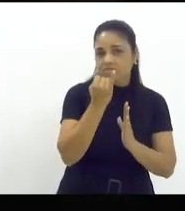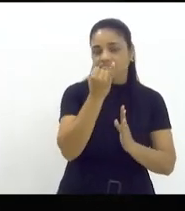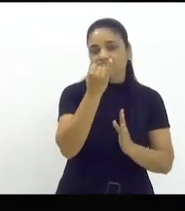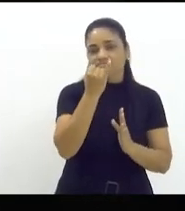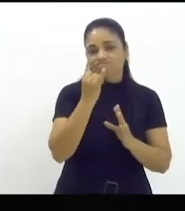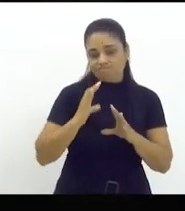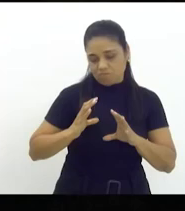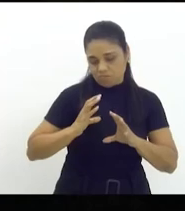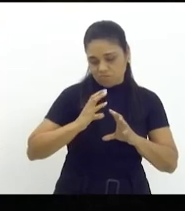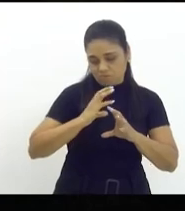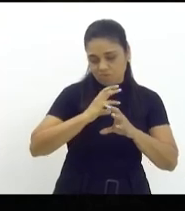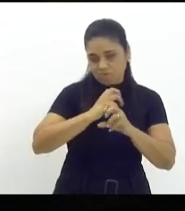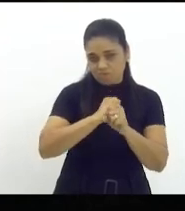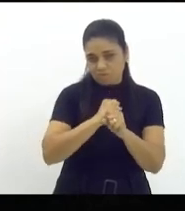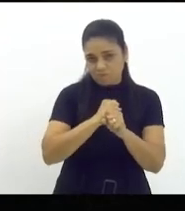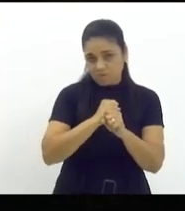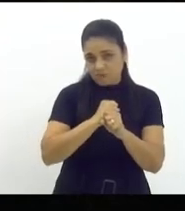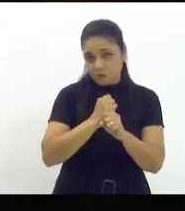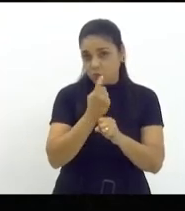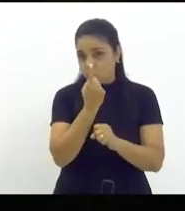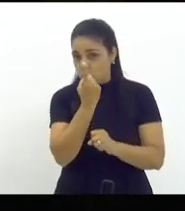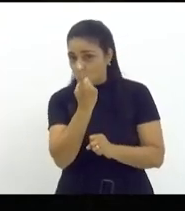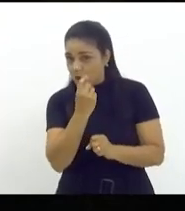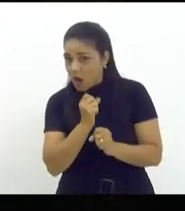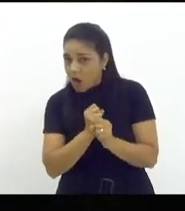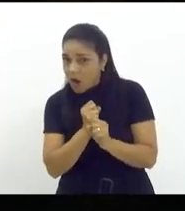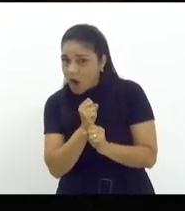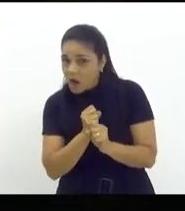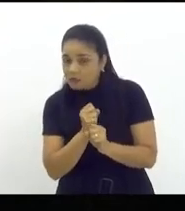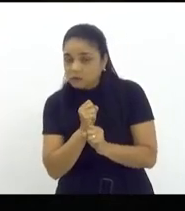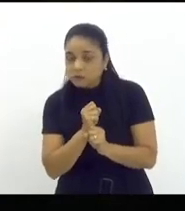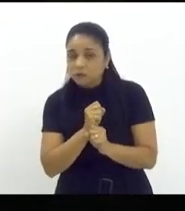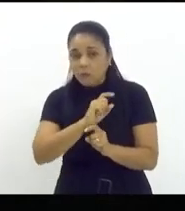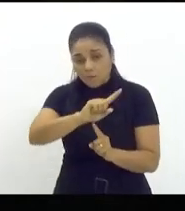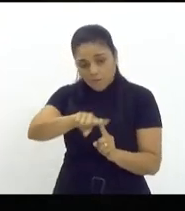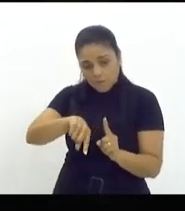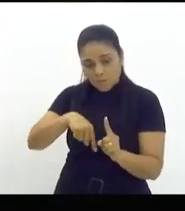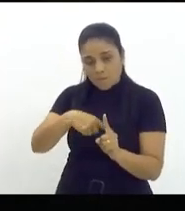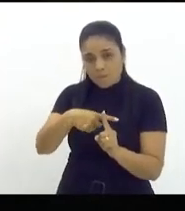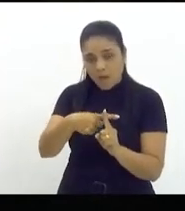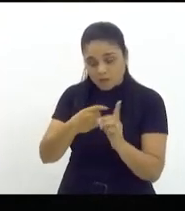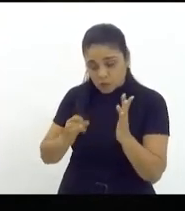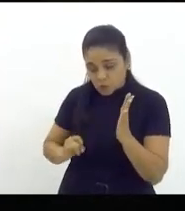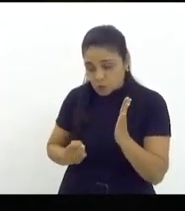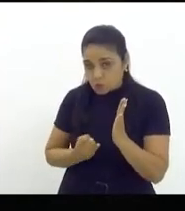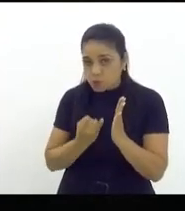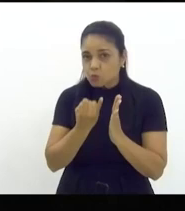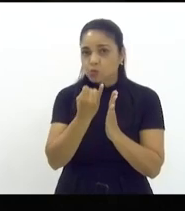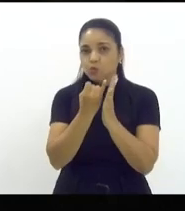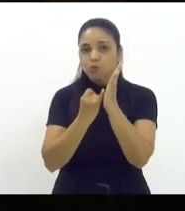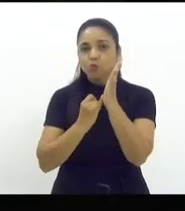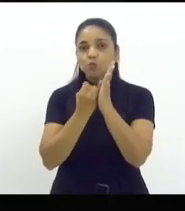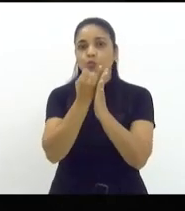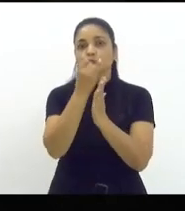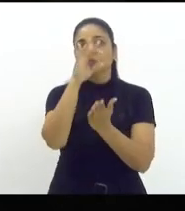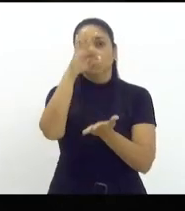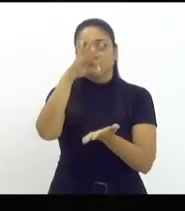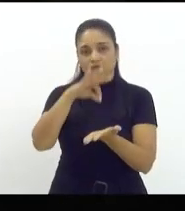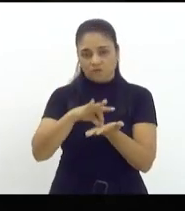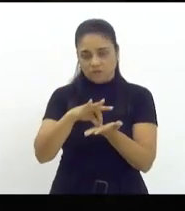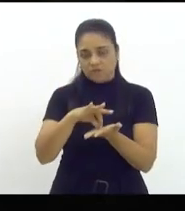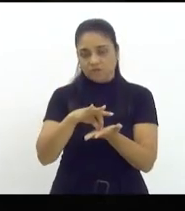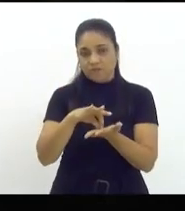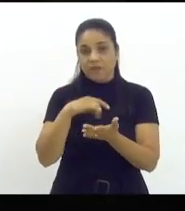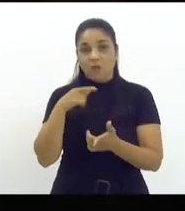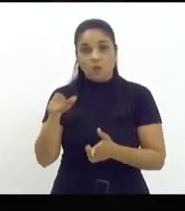em imaginemos um ano mas o juro Real quando o presidente